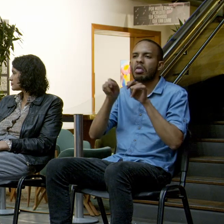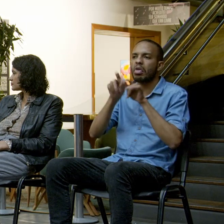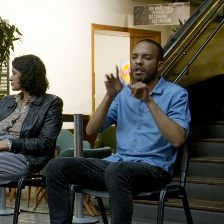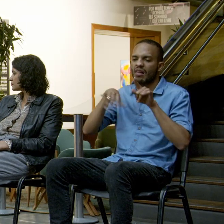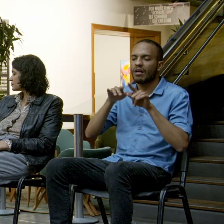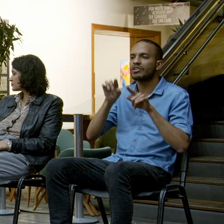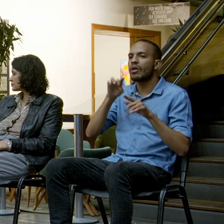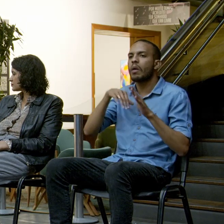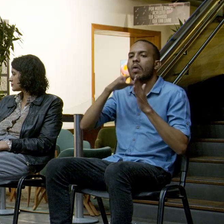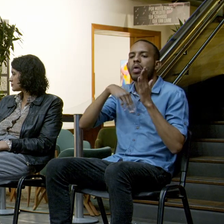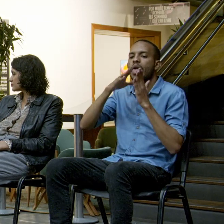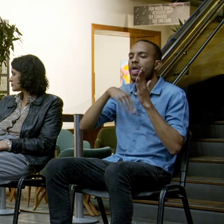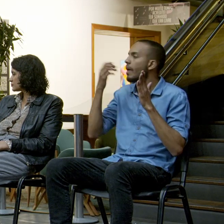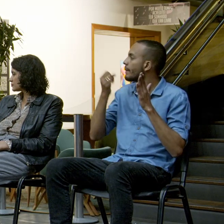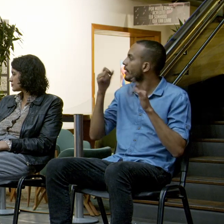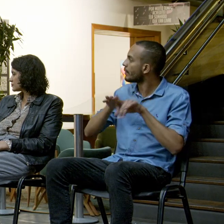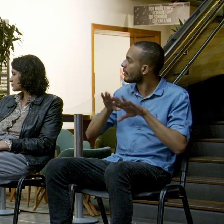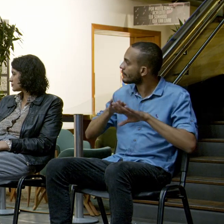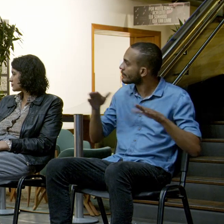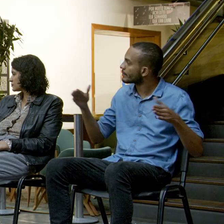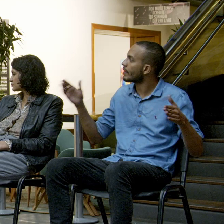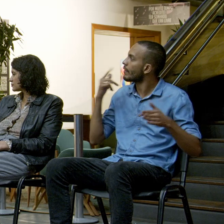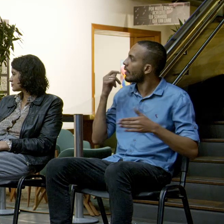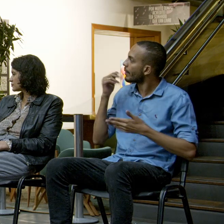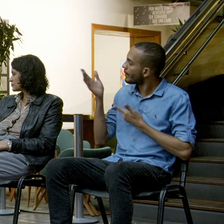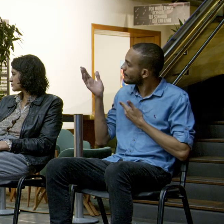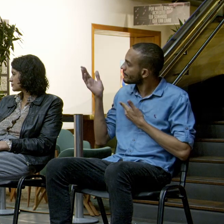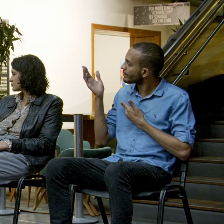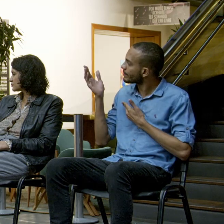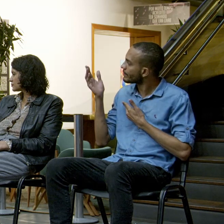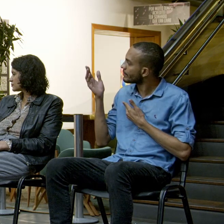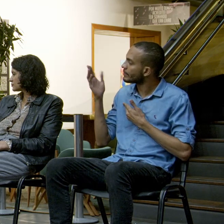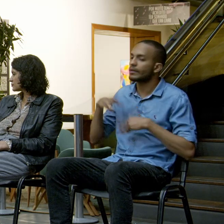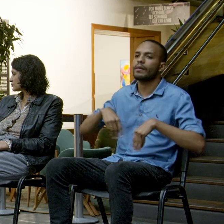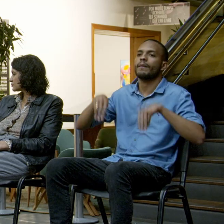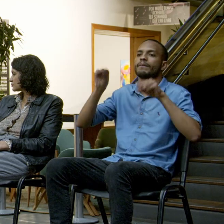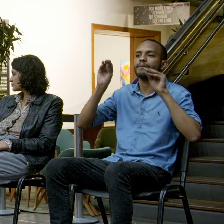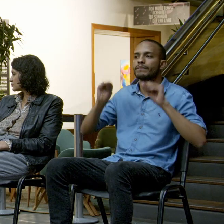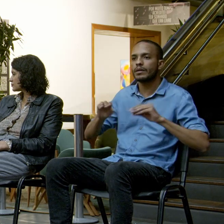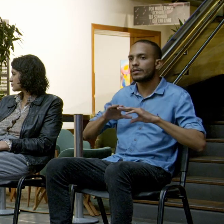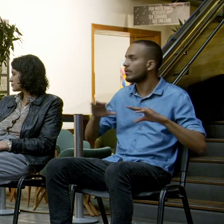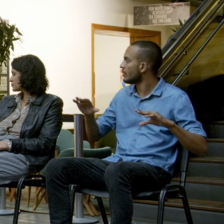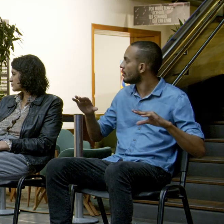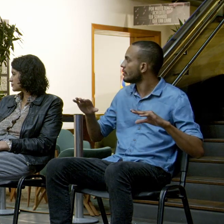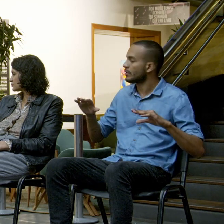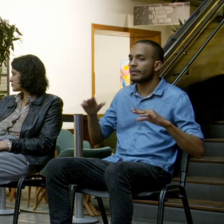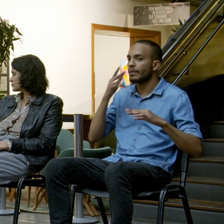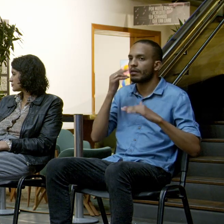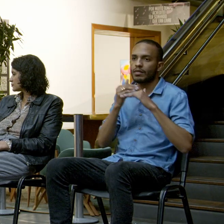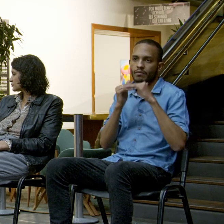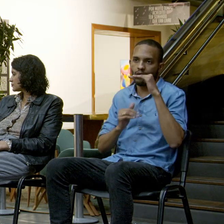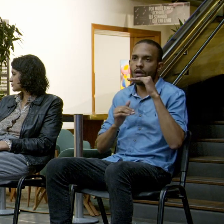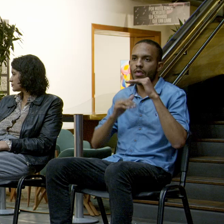cavidade. Essa toalha colorida, né, da mesa cria um plano horizontal que corta a gravura em dois